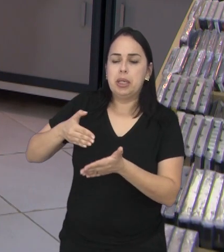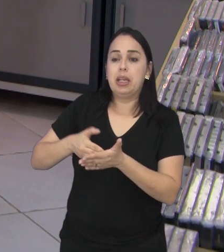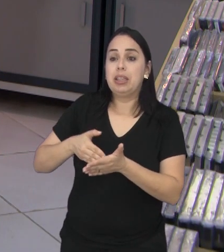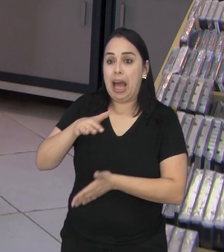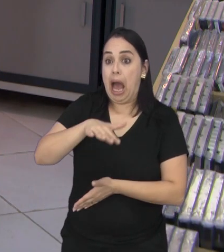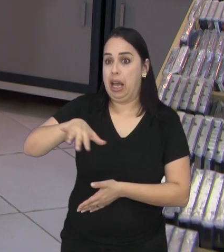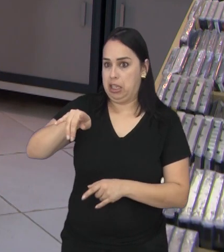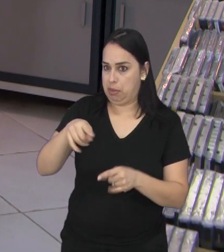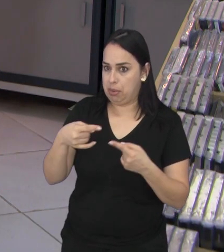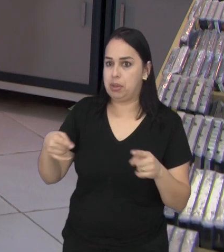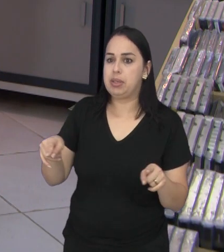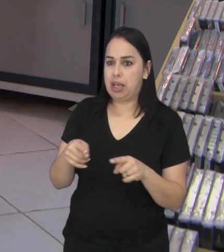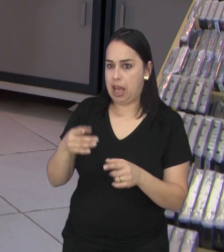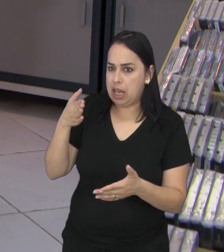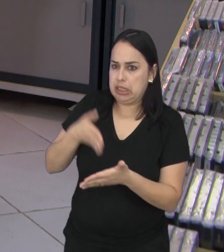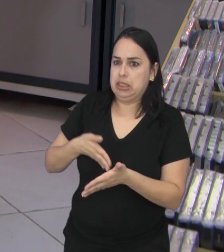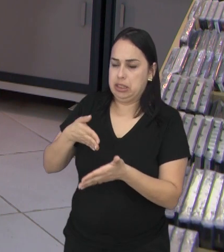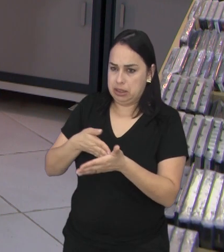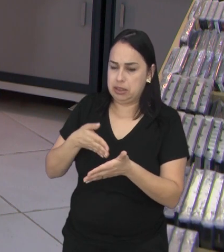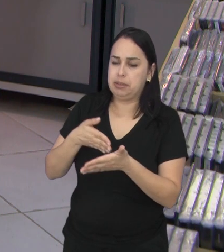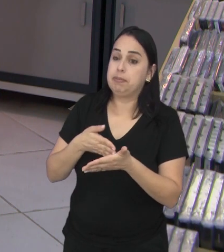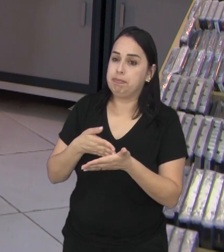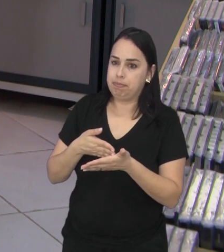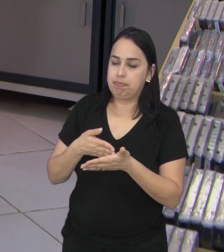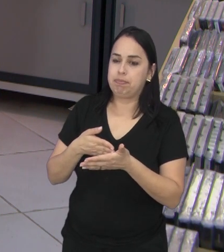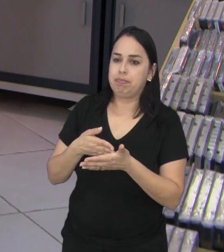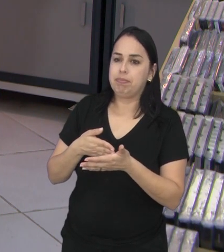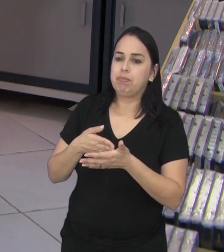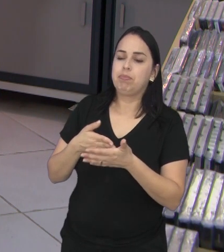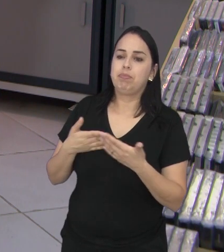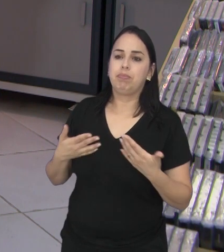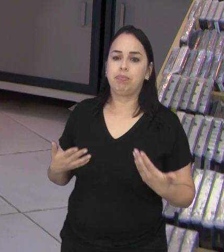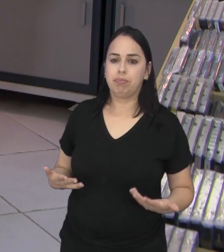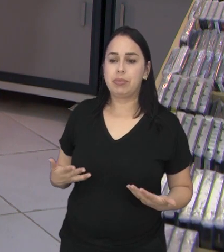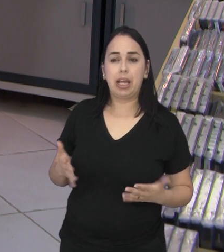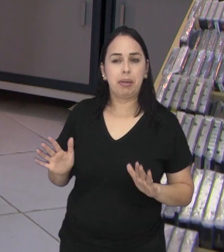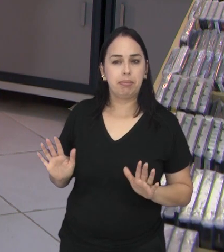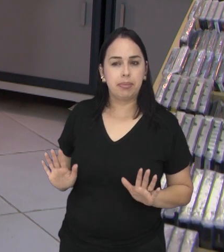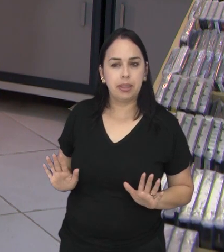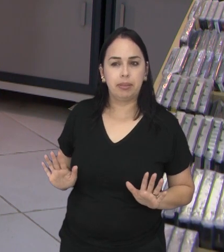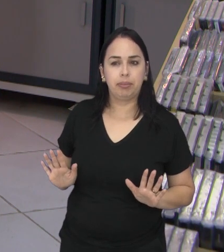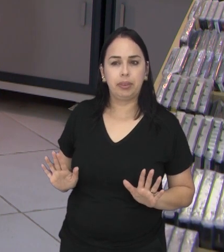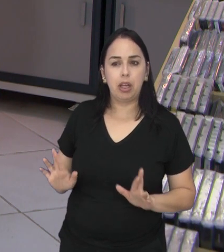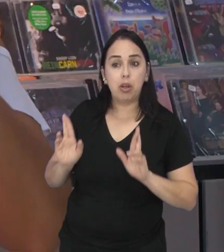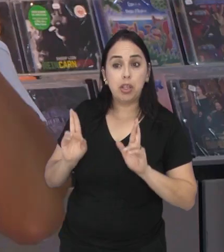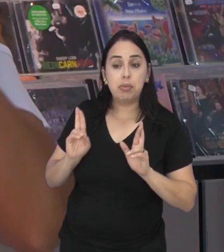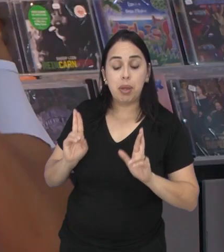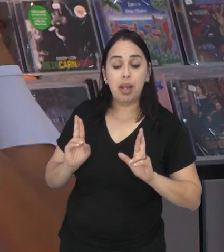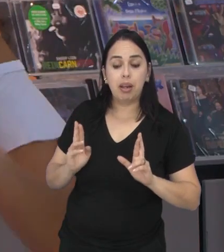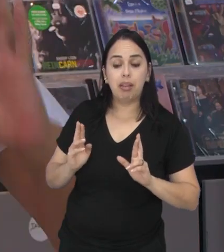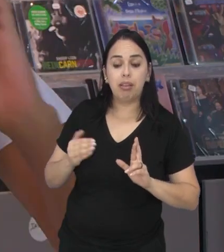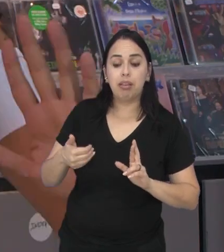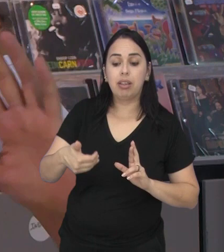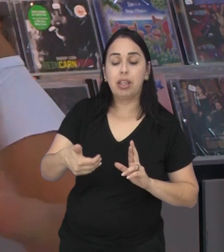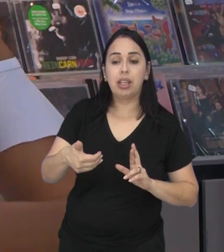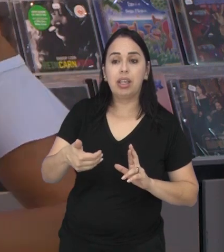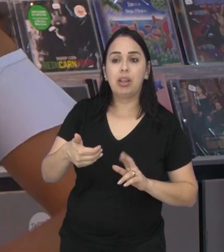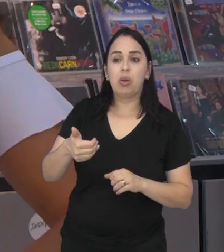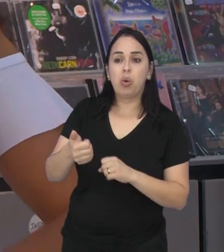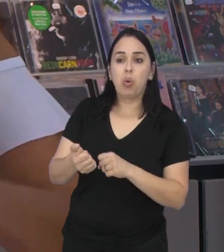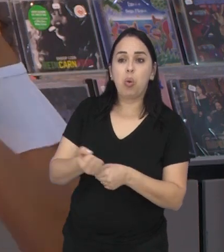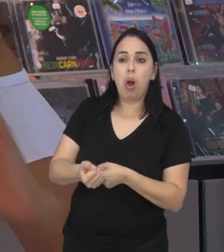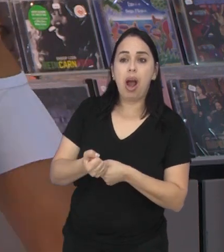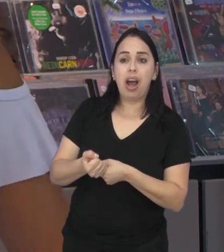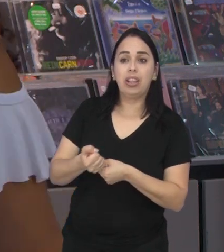aí no cenário musical também, fonográfico, né, enfim, de modo geral. Mas, assim, eu espero que